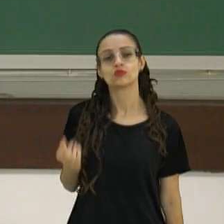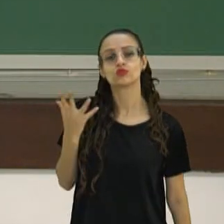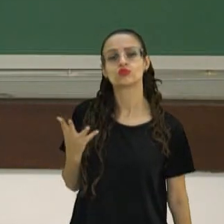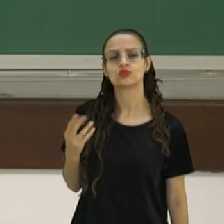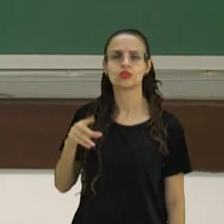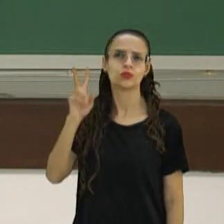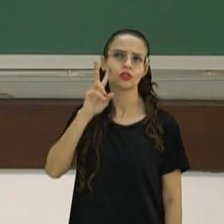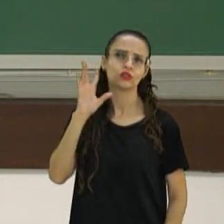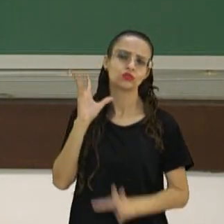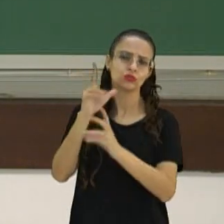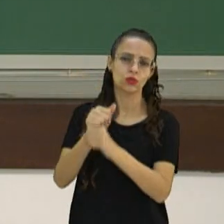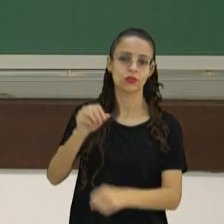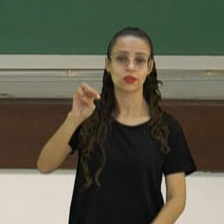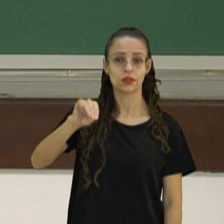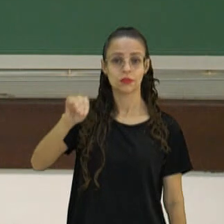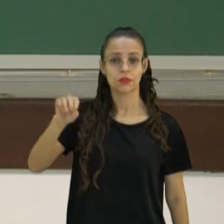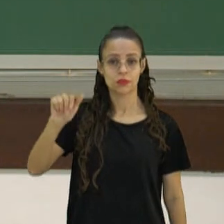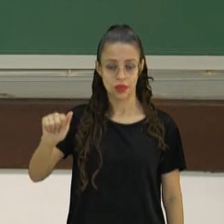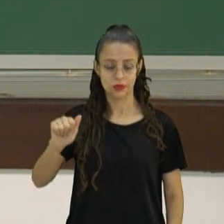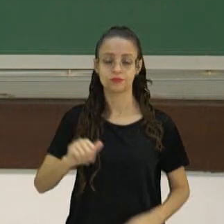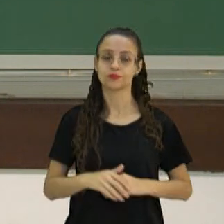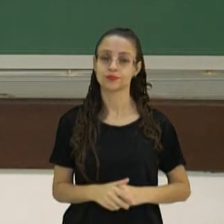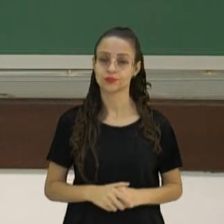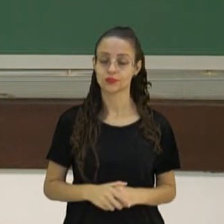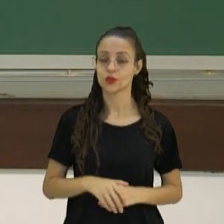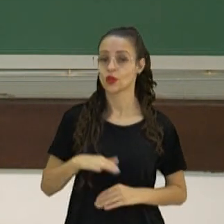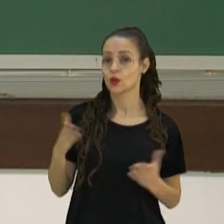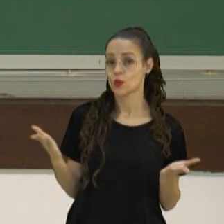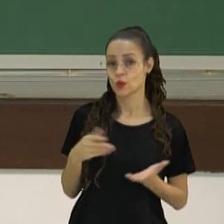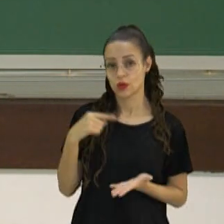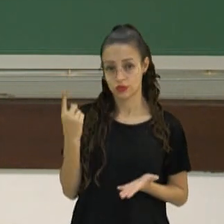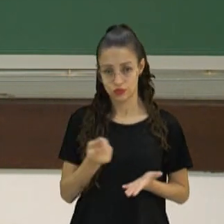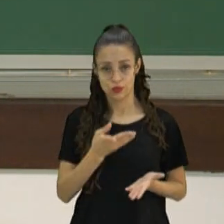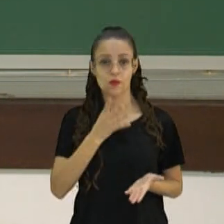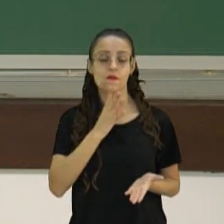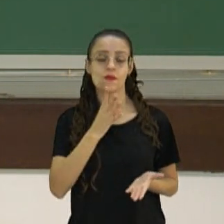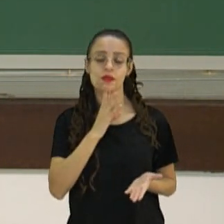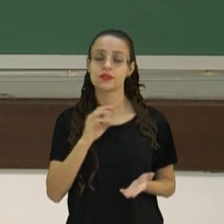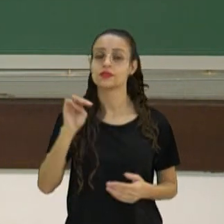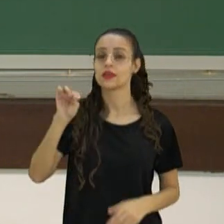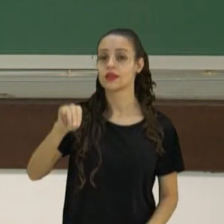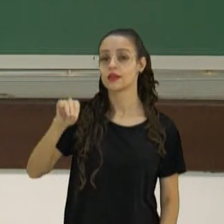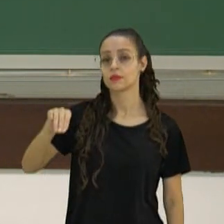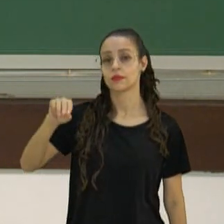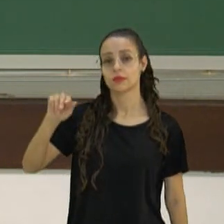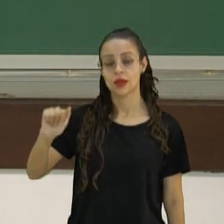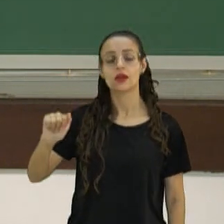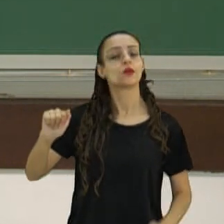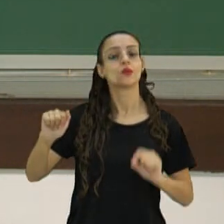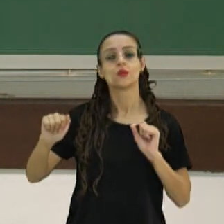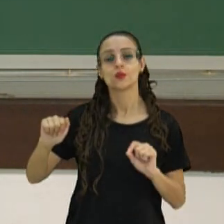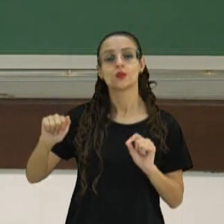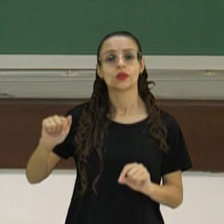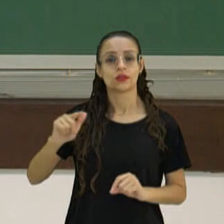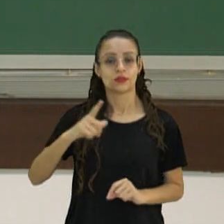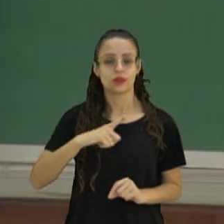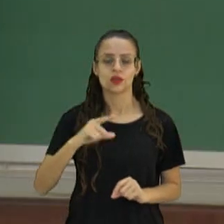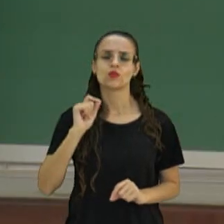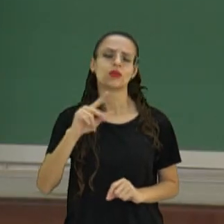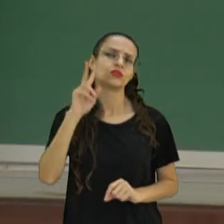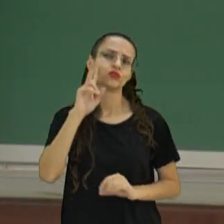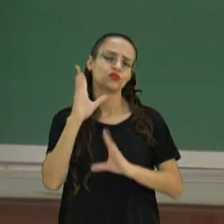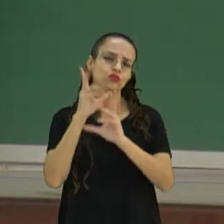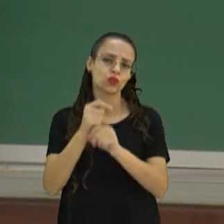qual que é a história do MMA? Então, nos moldes que nós conhecemos hoje, o MMA tem a seguinte